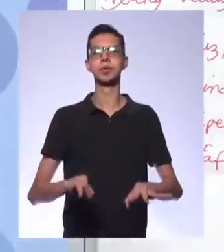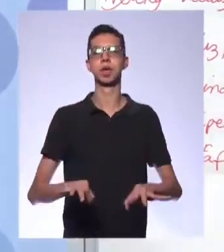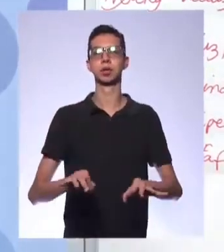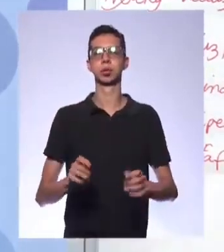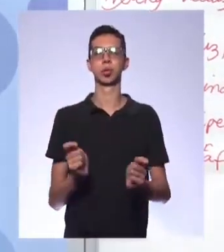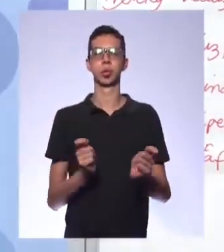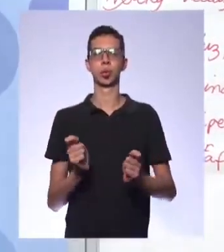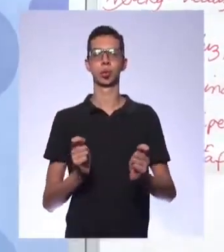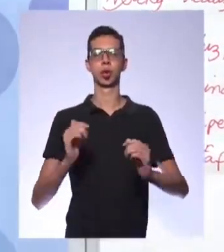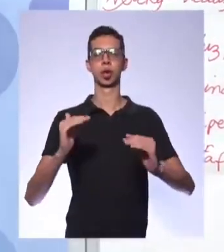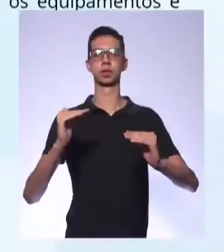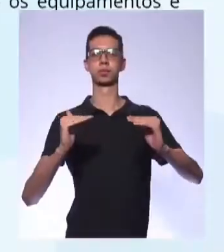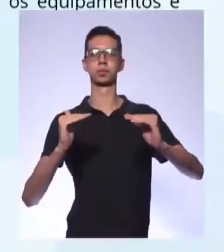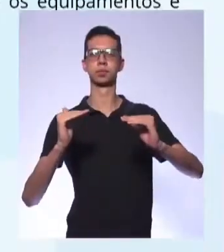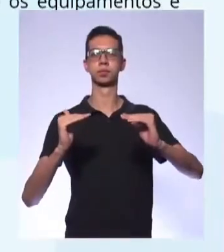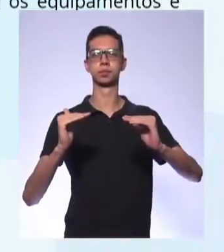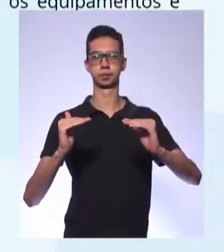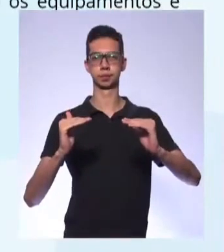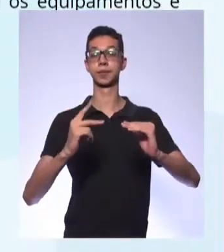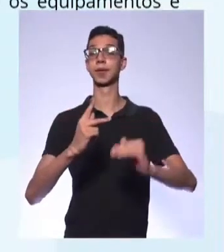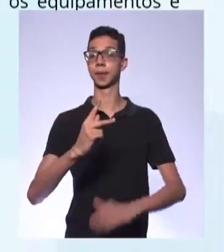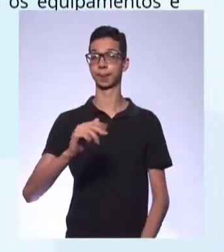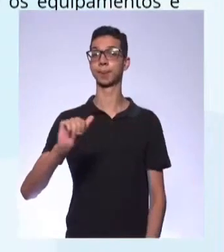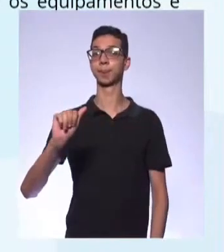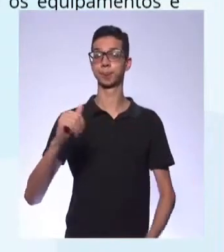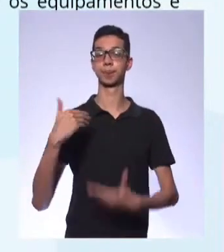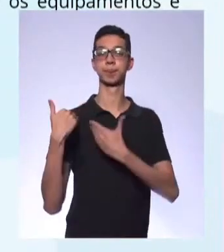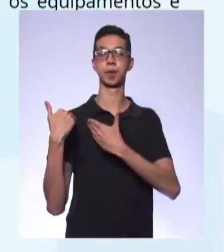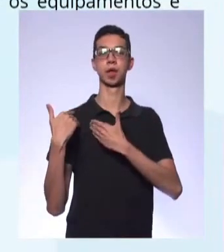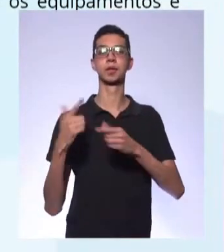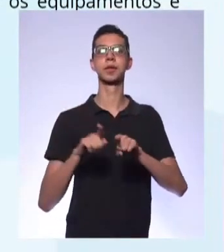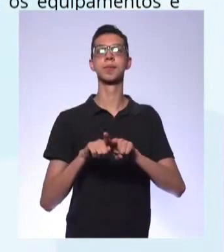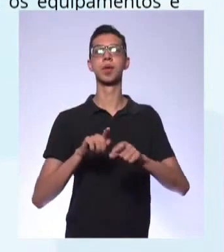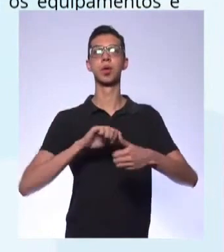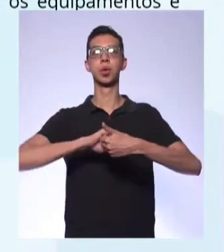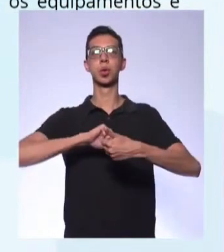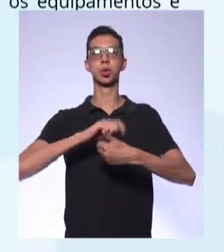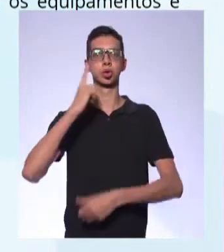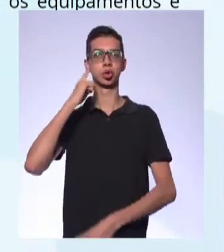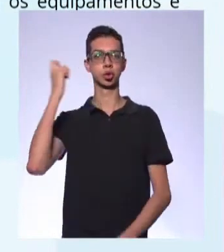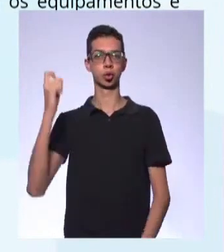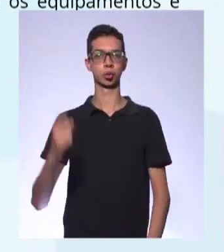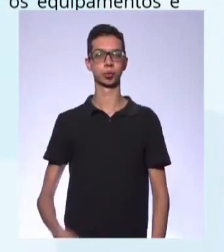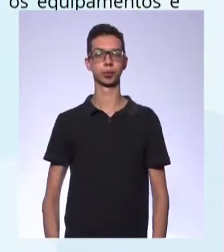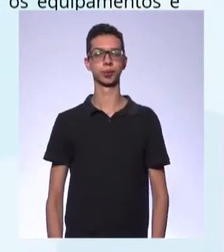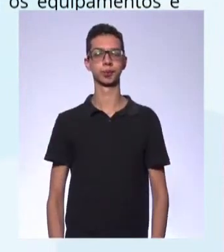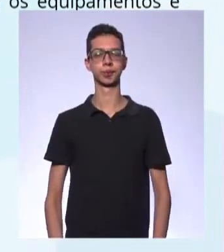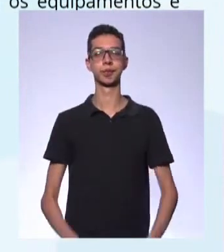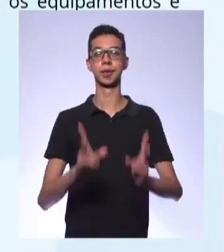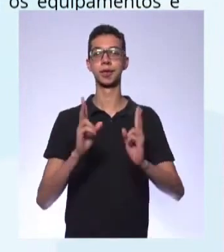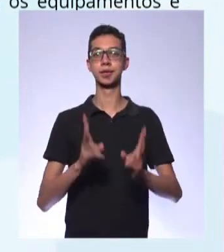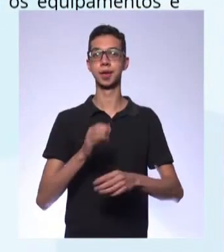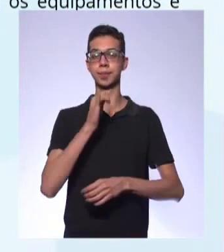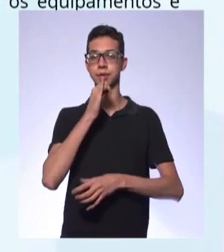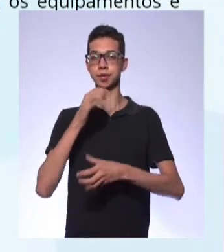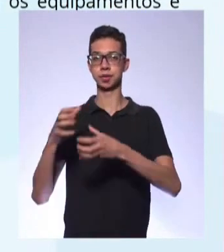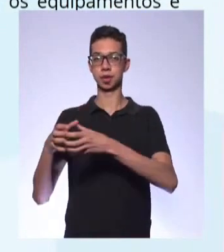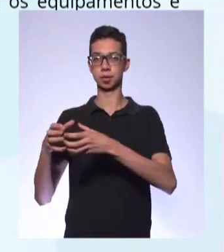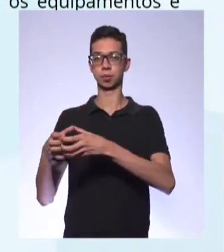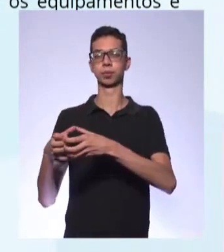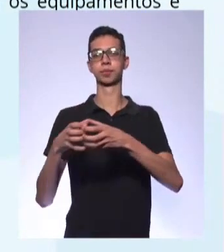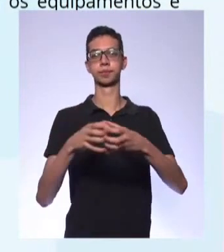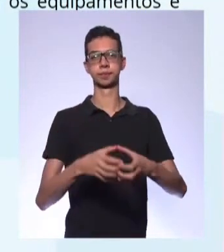PA. Ele monitora também a qualidade do áudio durante o que a gente chama de passagem de som. Então, toda vez que uma banda vai se apresentar, seja,